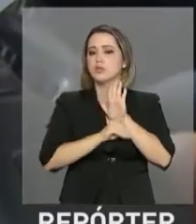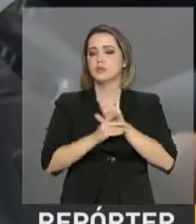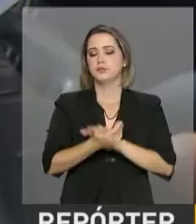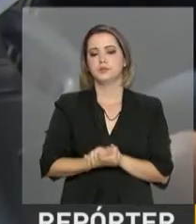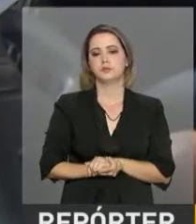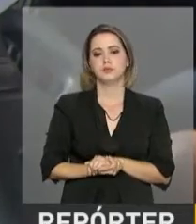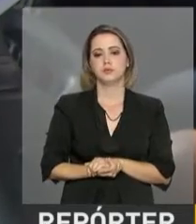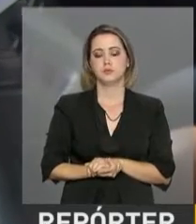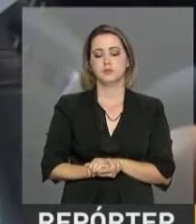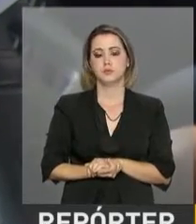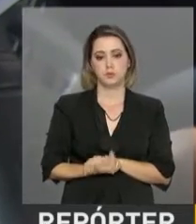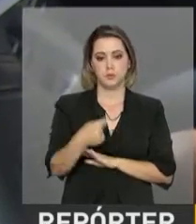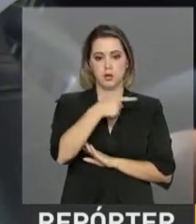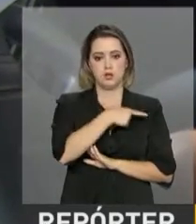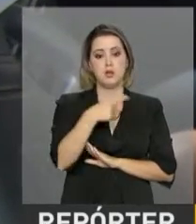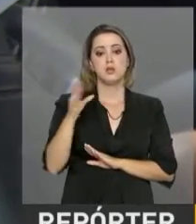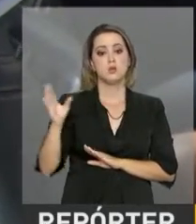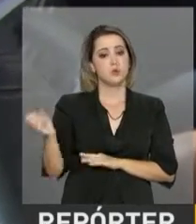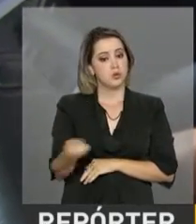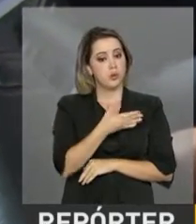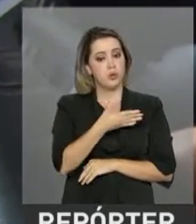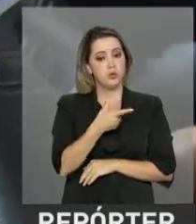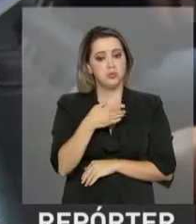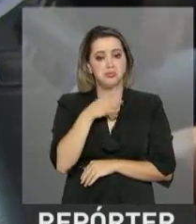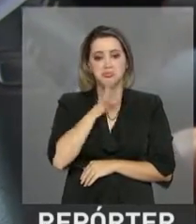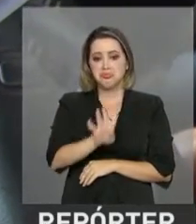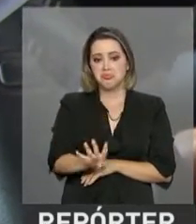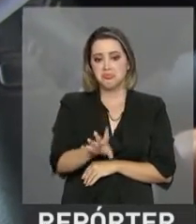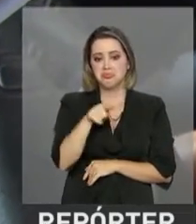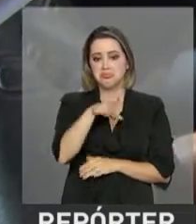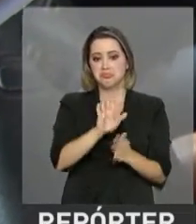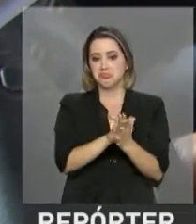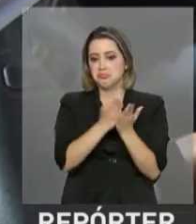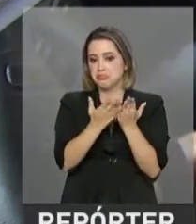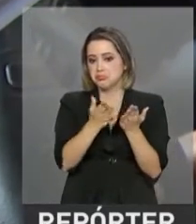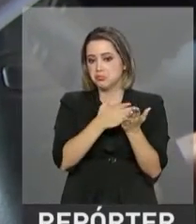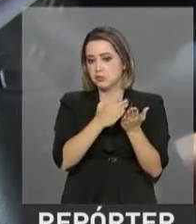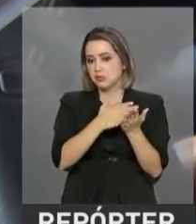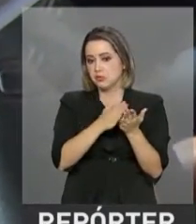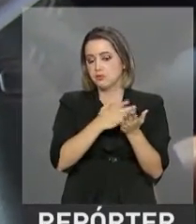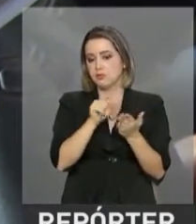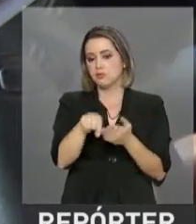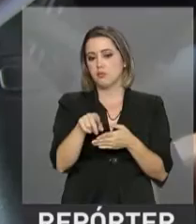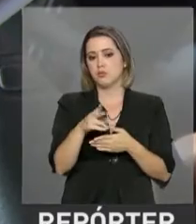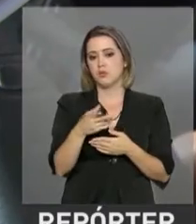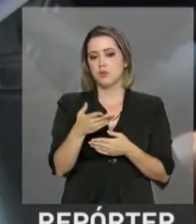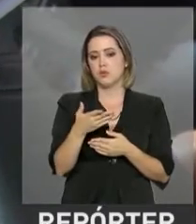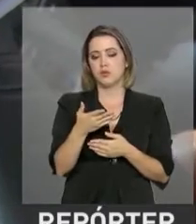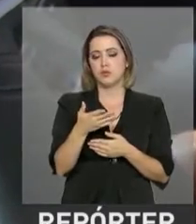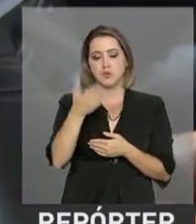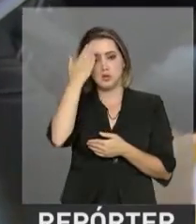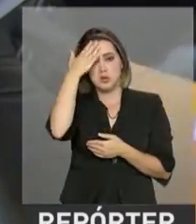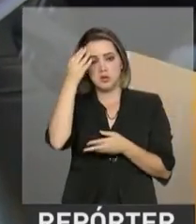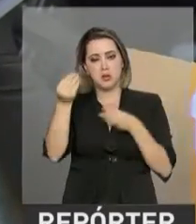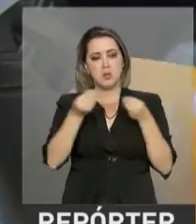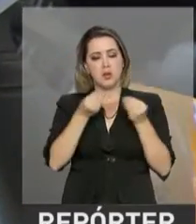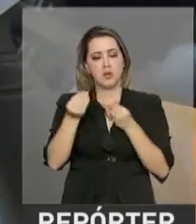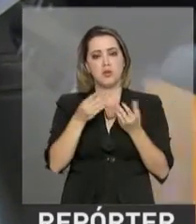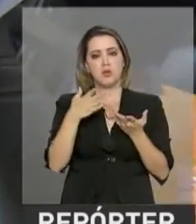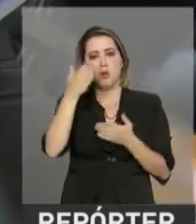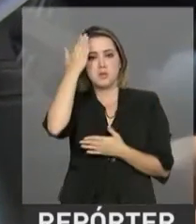até novidade pra mim que eu não sabia que existia ô ô ô ô jeito de